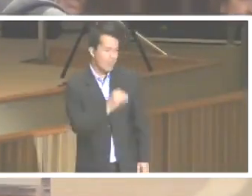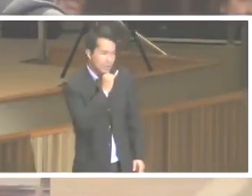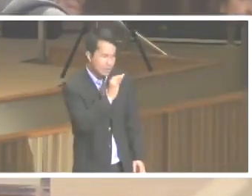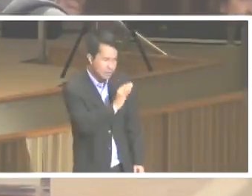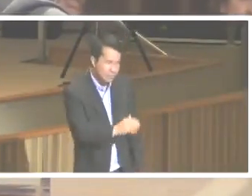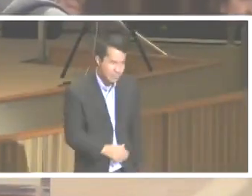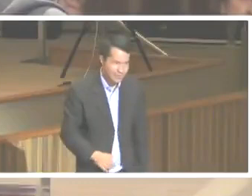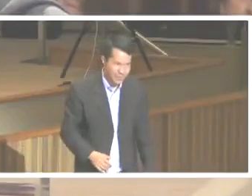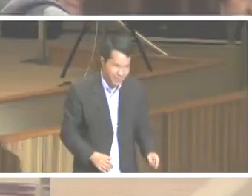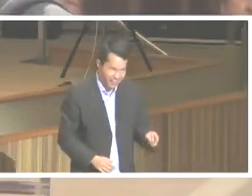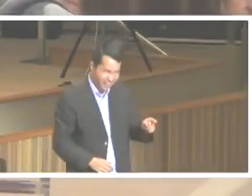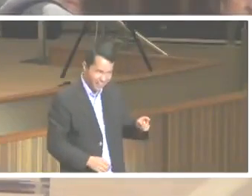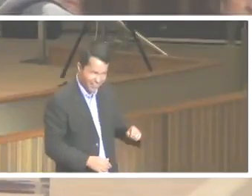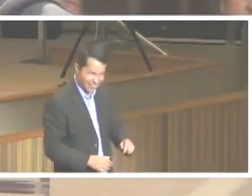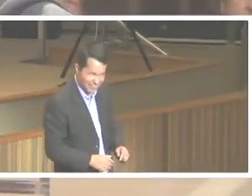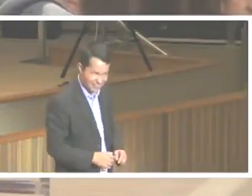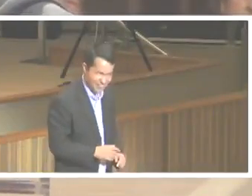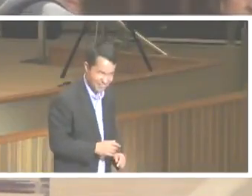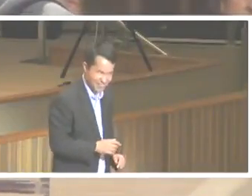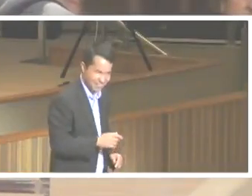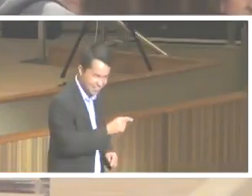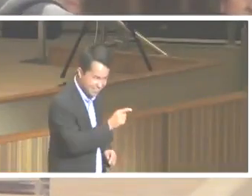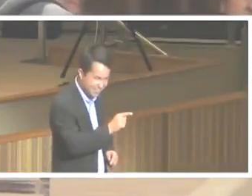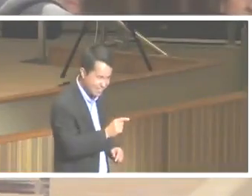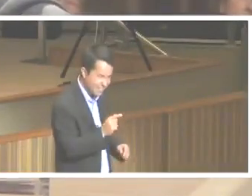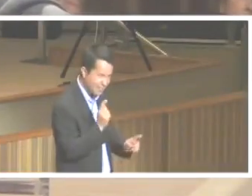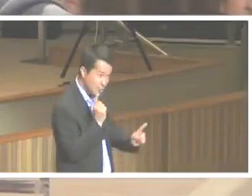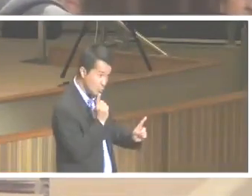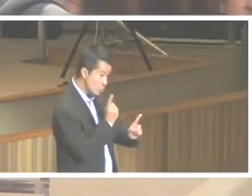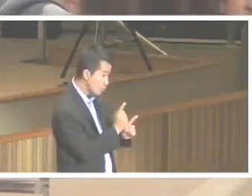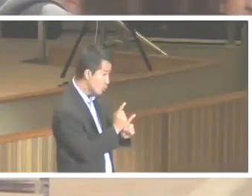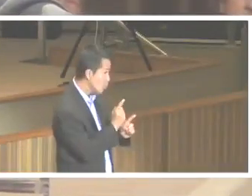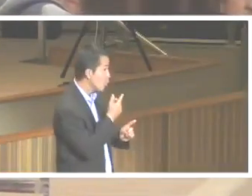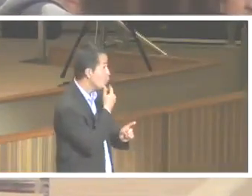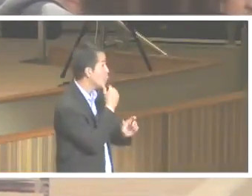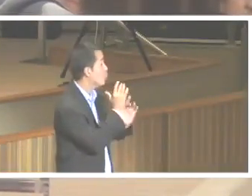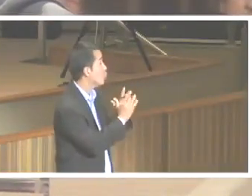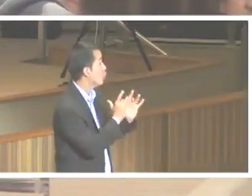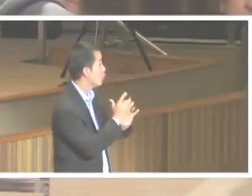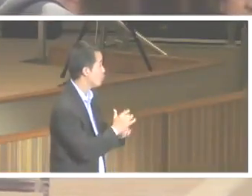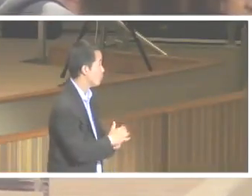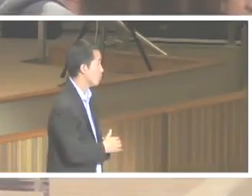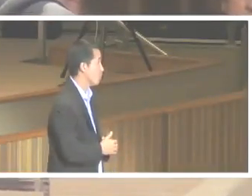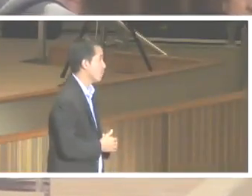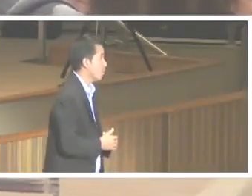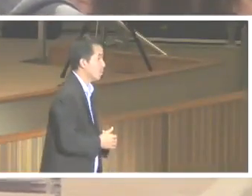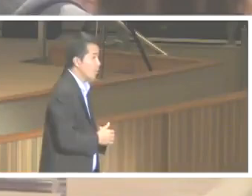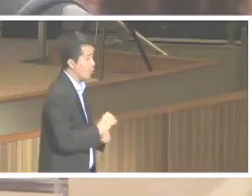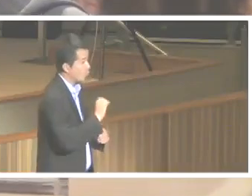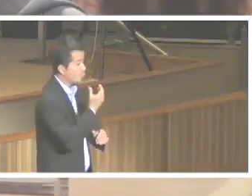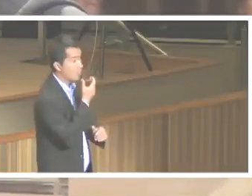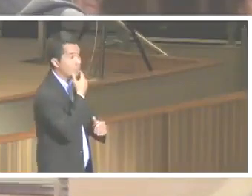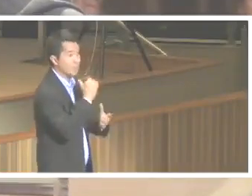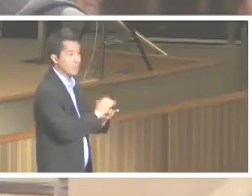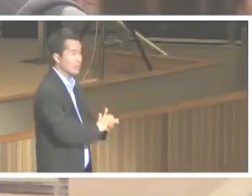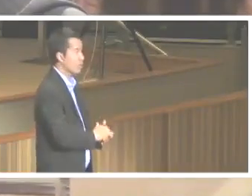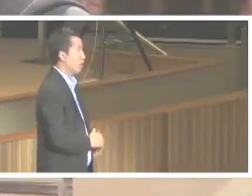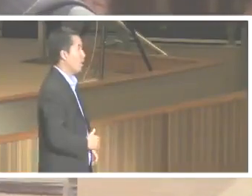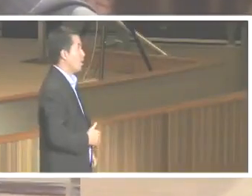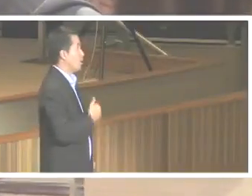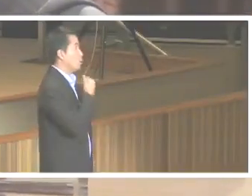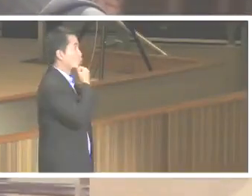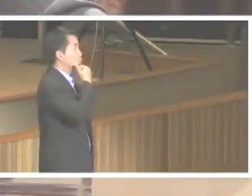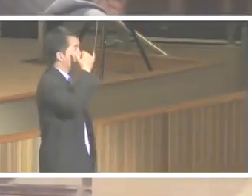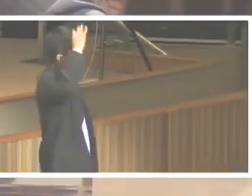imagina aí pra você né se você vai dizer pro seu noivo por seu marido olha concebido o